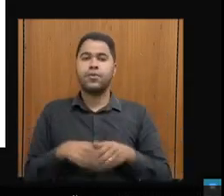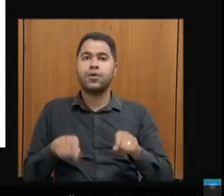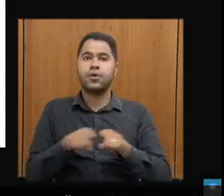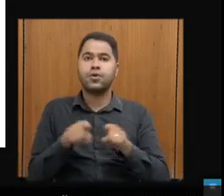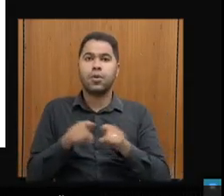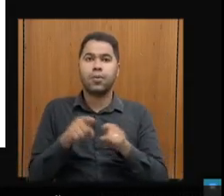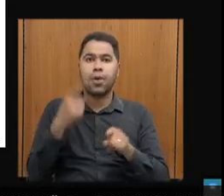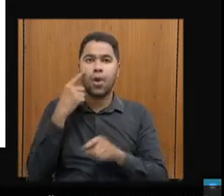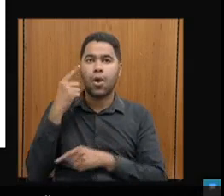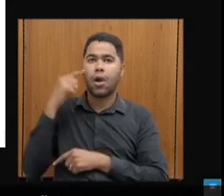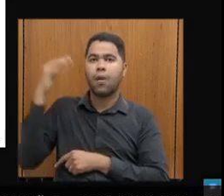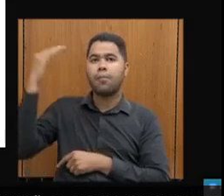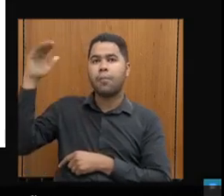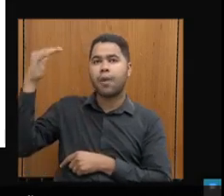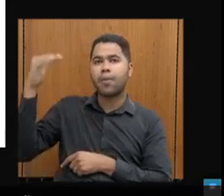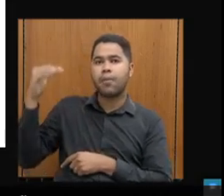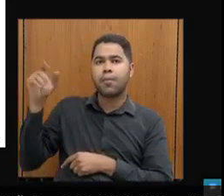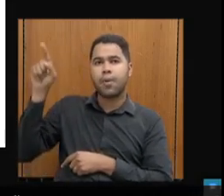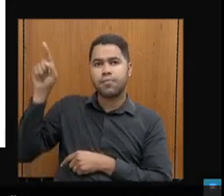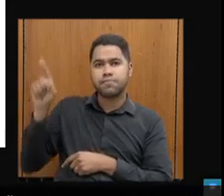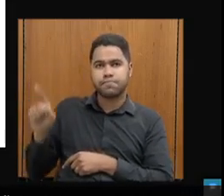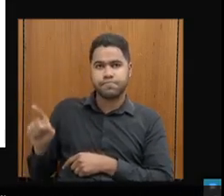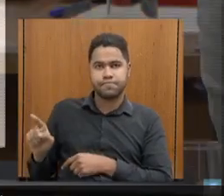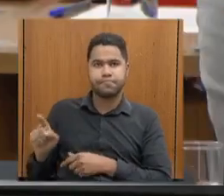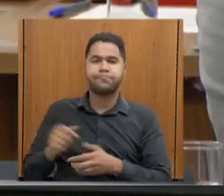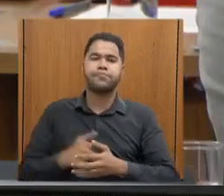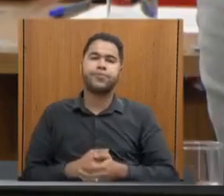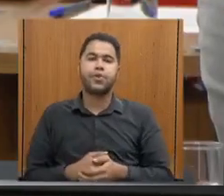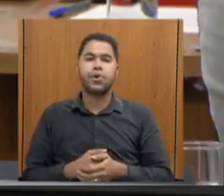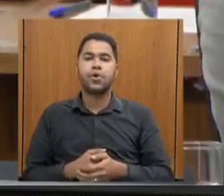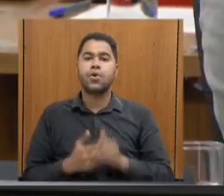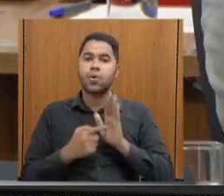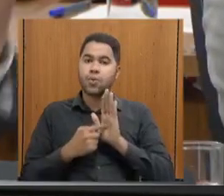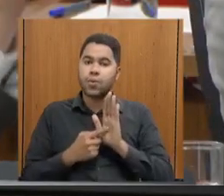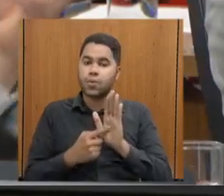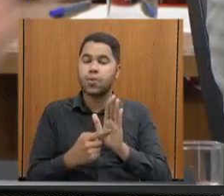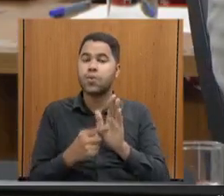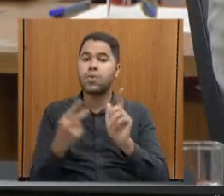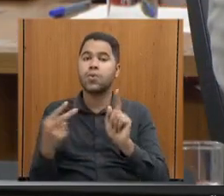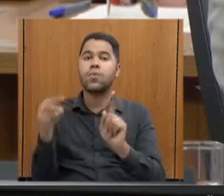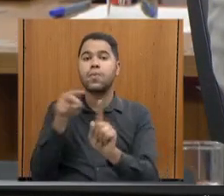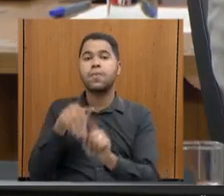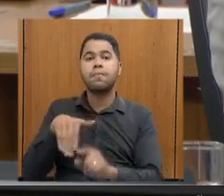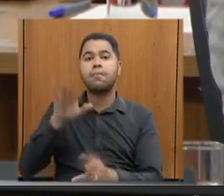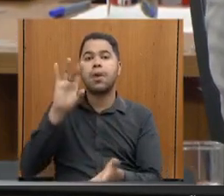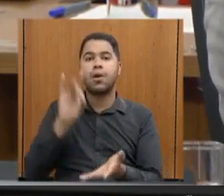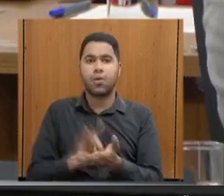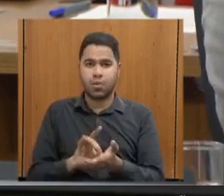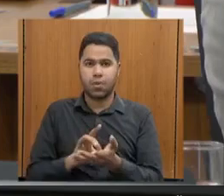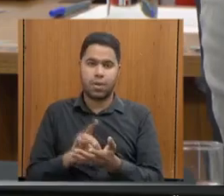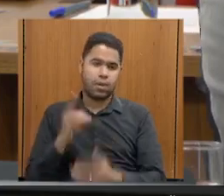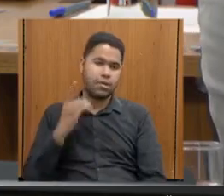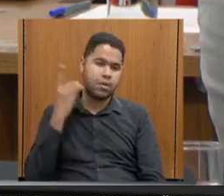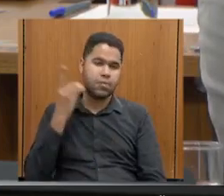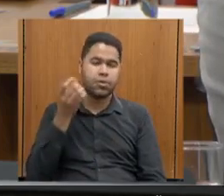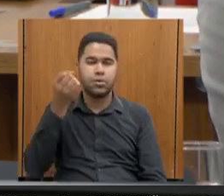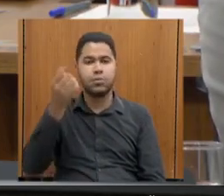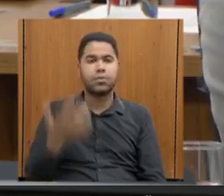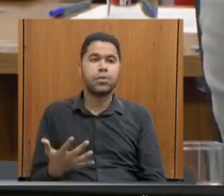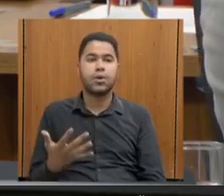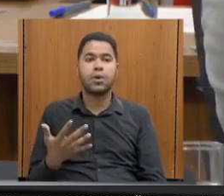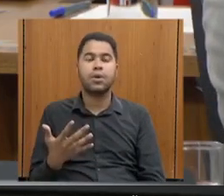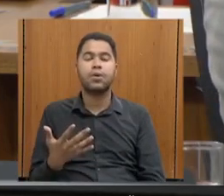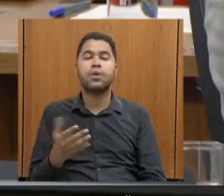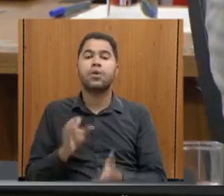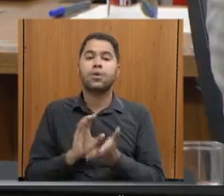modernização do centro de operação Podemos seguir aqui vou colocar aqui do ponto de vista mais concreta Deputado a gente tá falando aí de